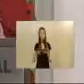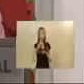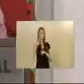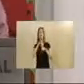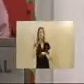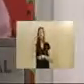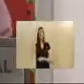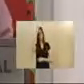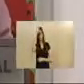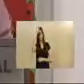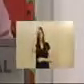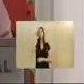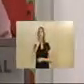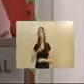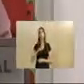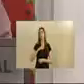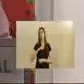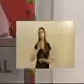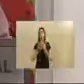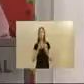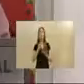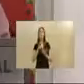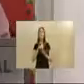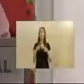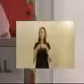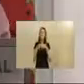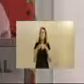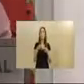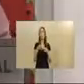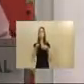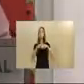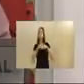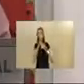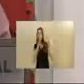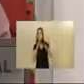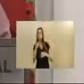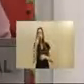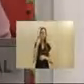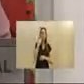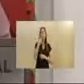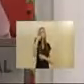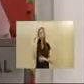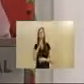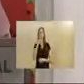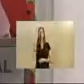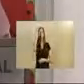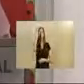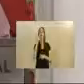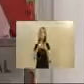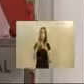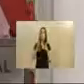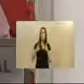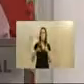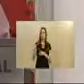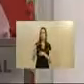a evolução das doenças identificar fatores de risco e formas de prevenção em cerca de 3 mil moradores da cidade de